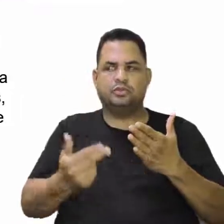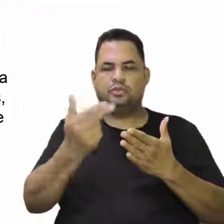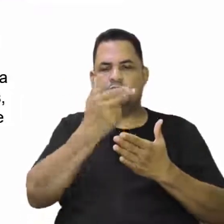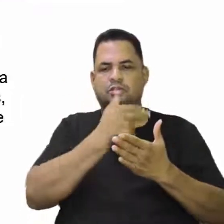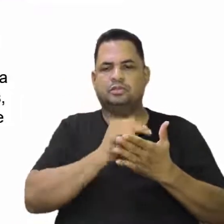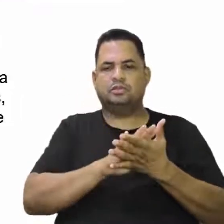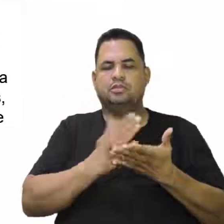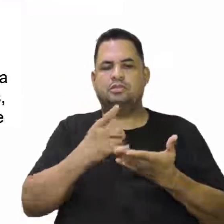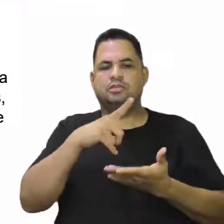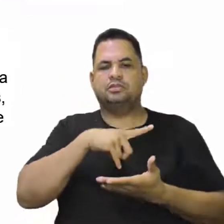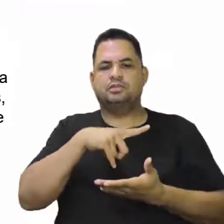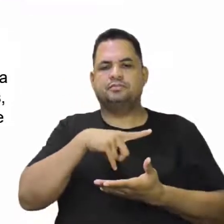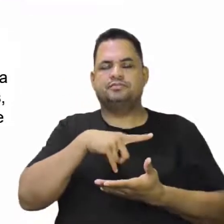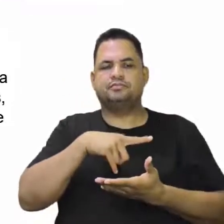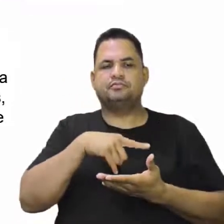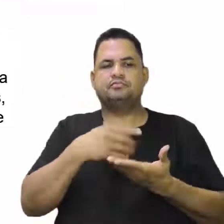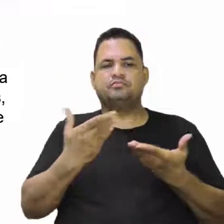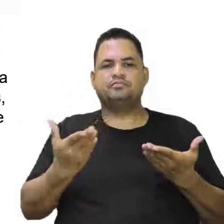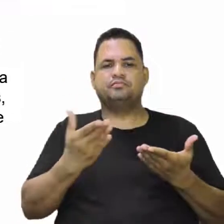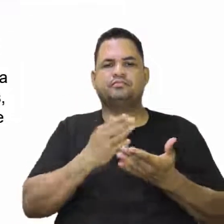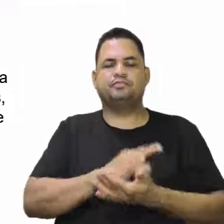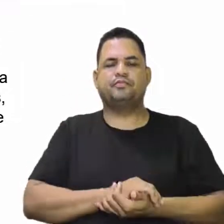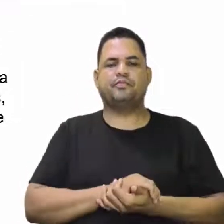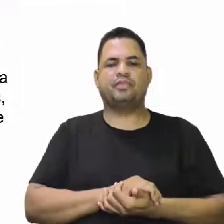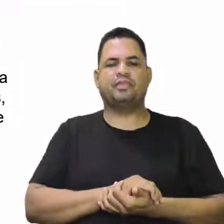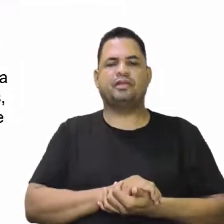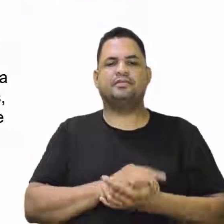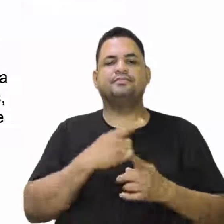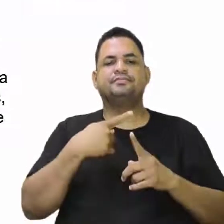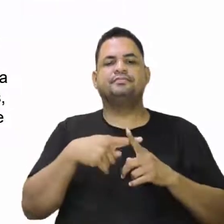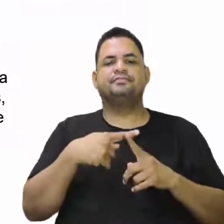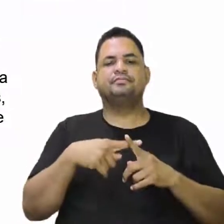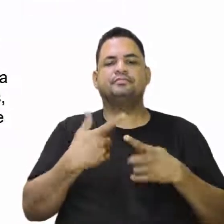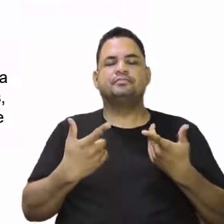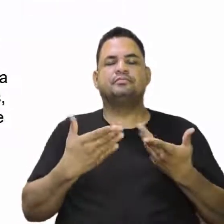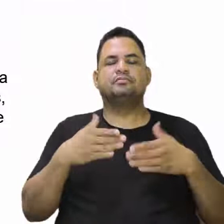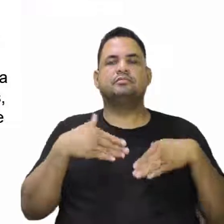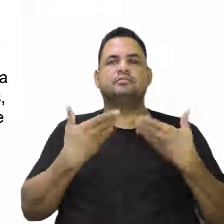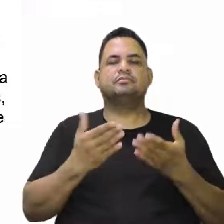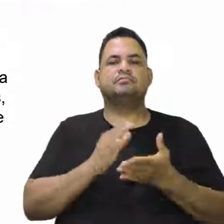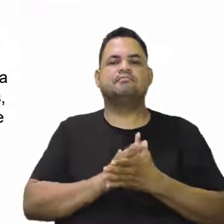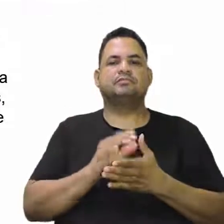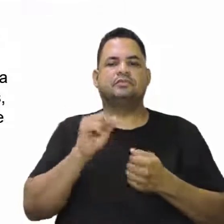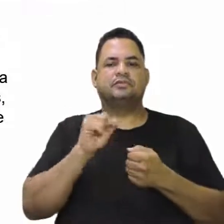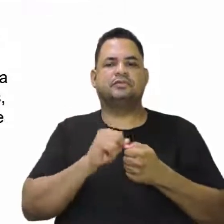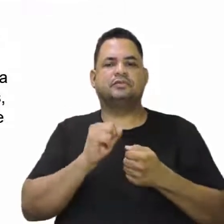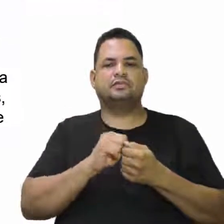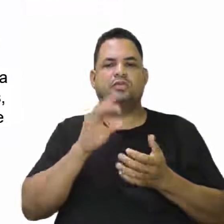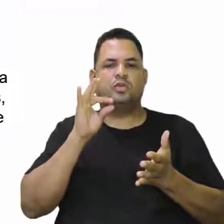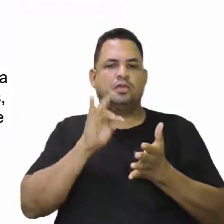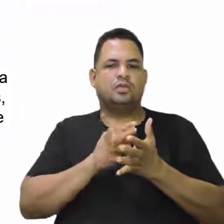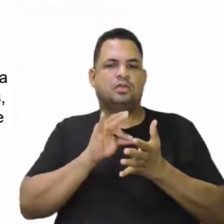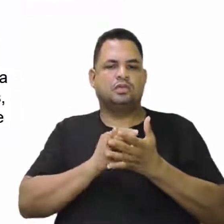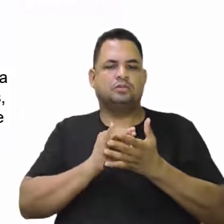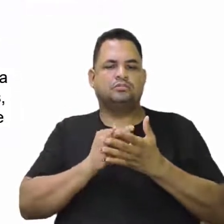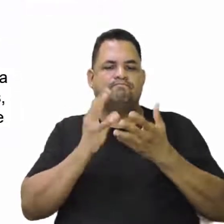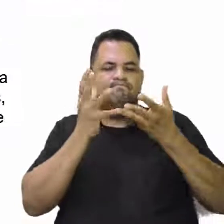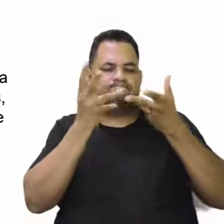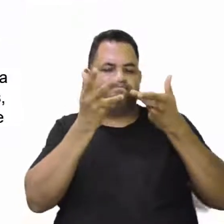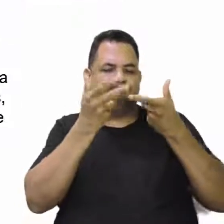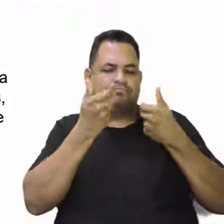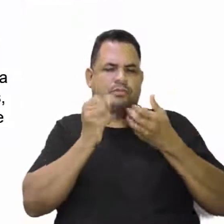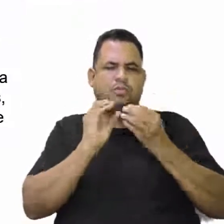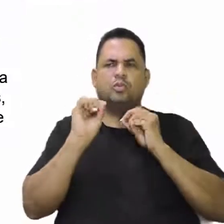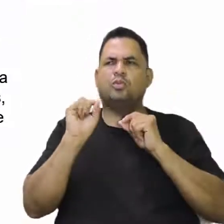ela tinha esse quê do além. Por quê? Quando você fala do realismo mágico, a gente pensa assim, como